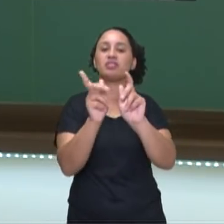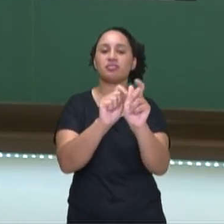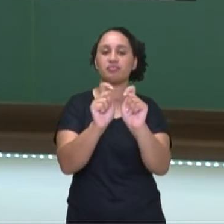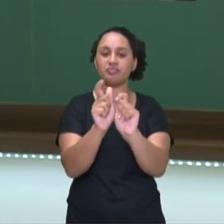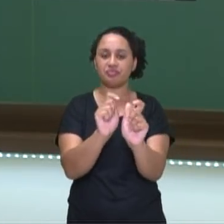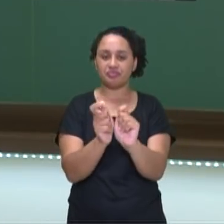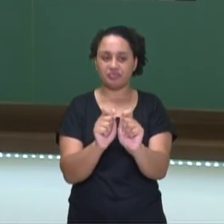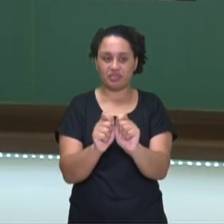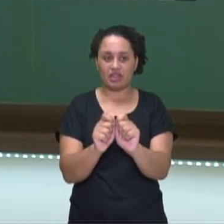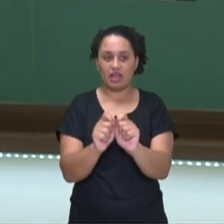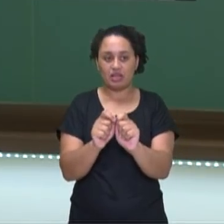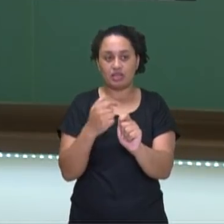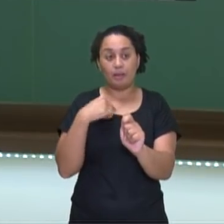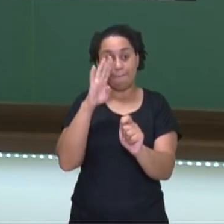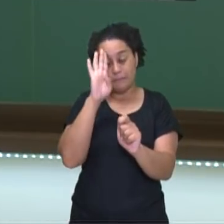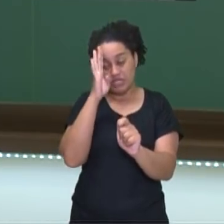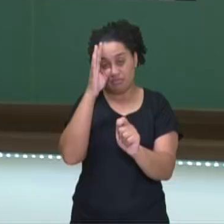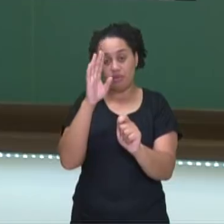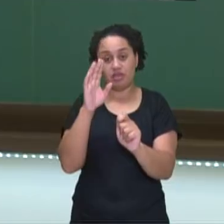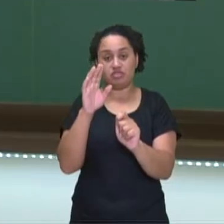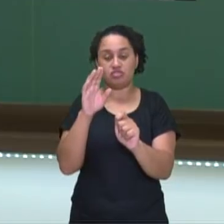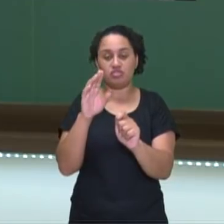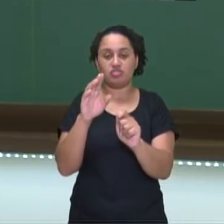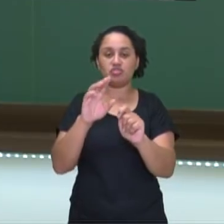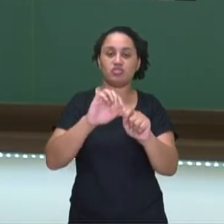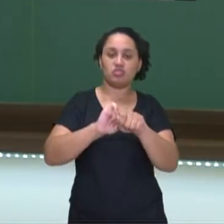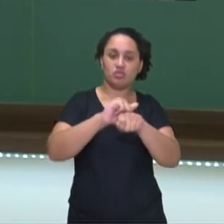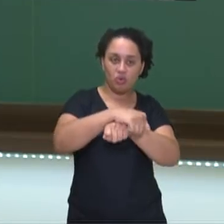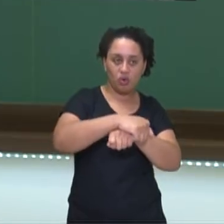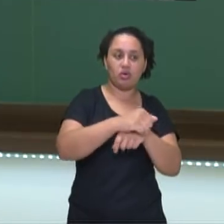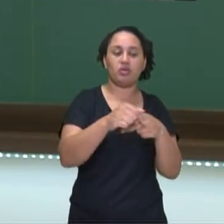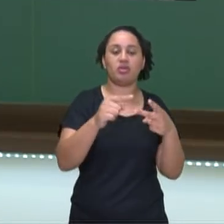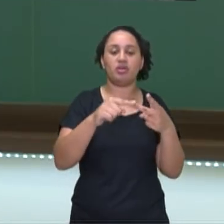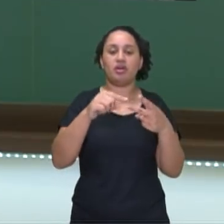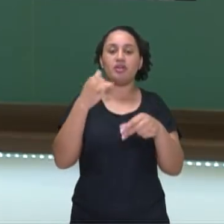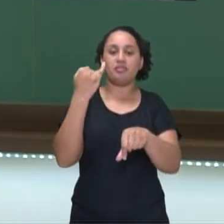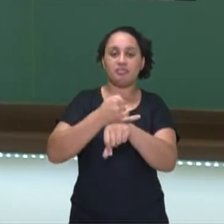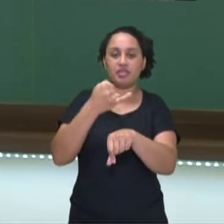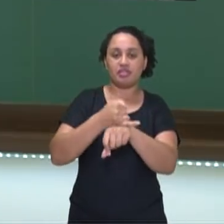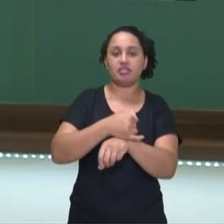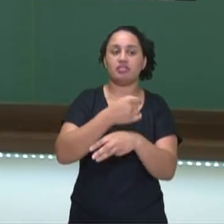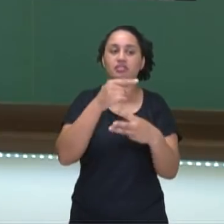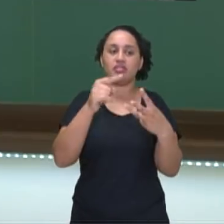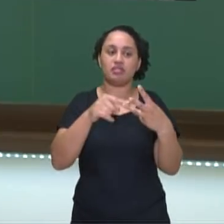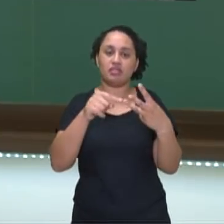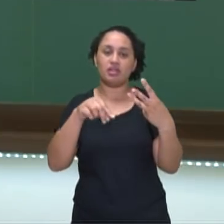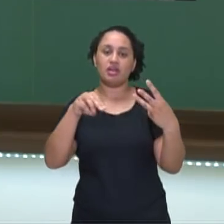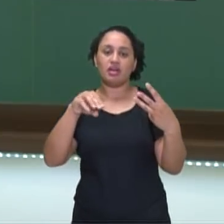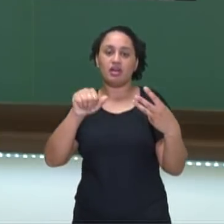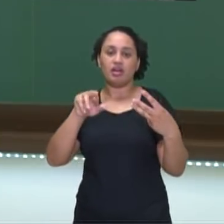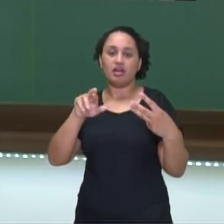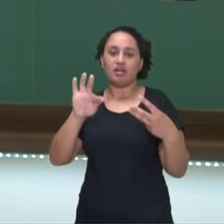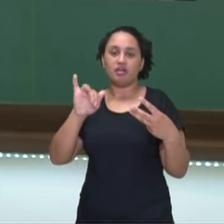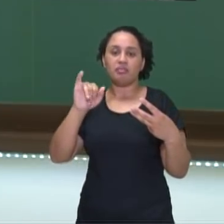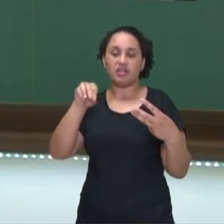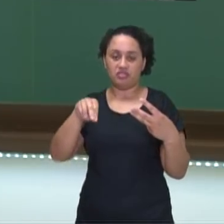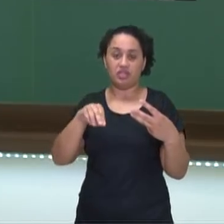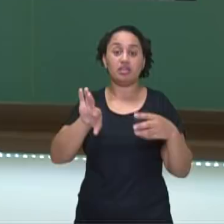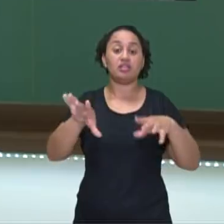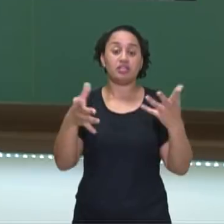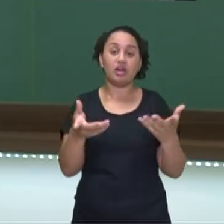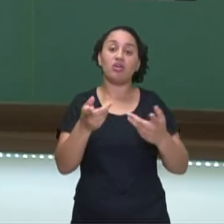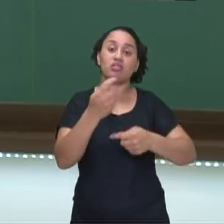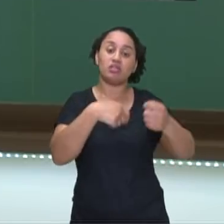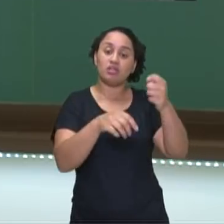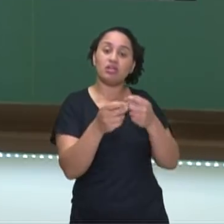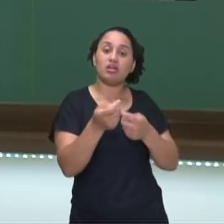artesanato, principalmente artesanato de couro, metal e marfim. Comércio e artesanato muito fortes entre